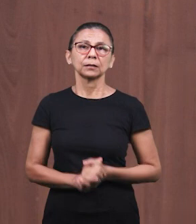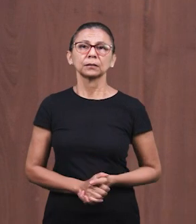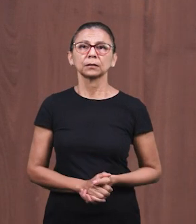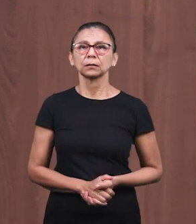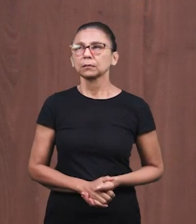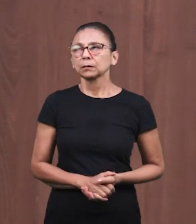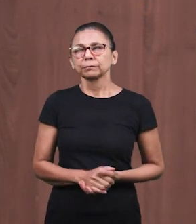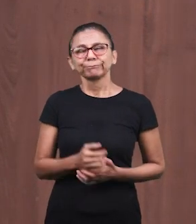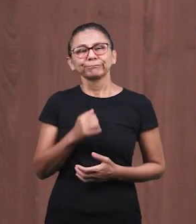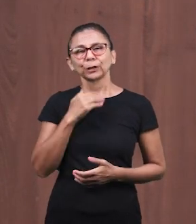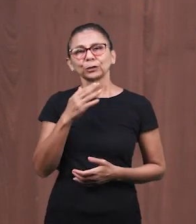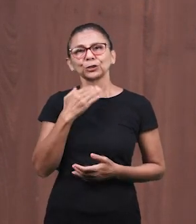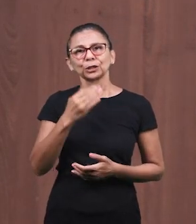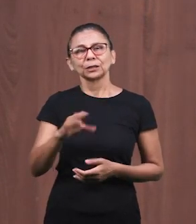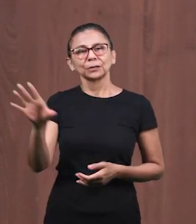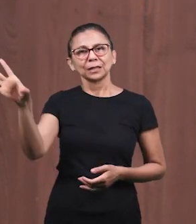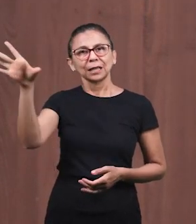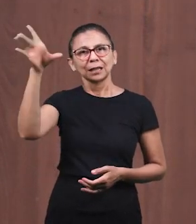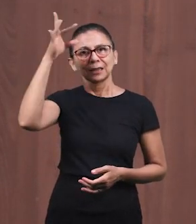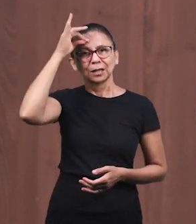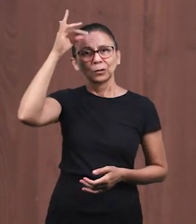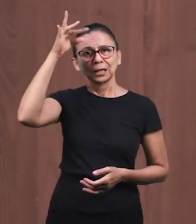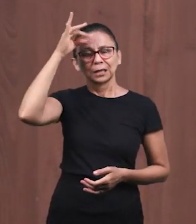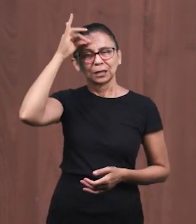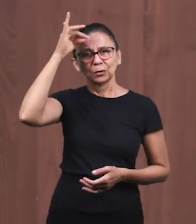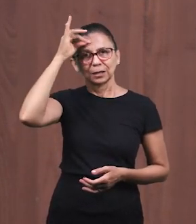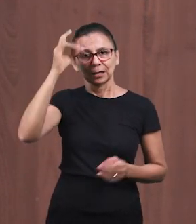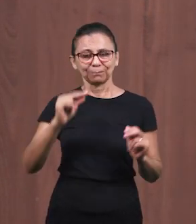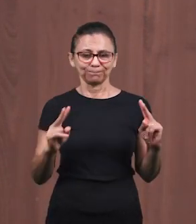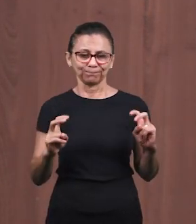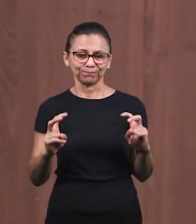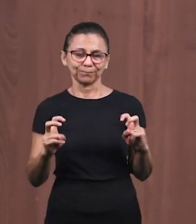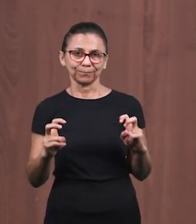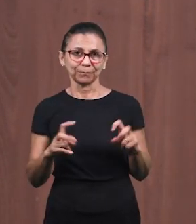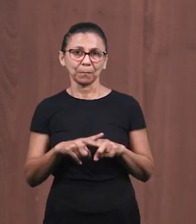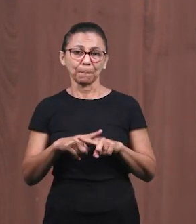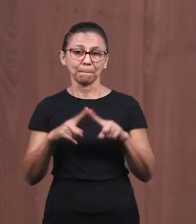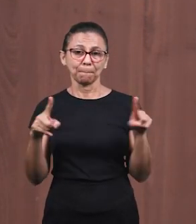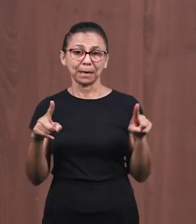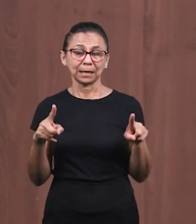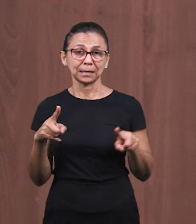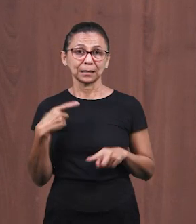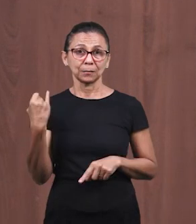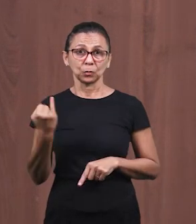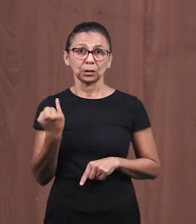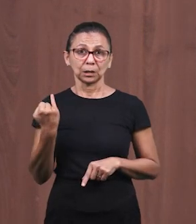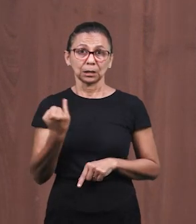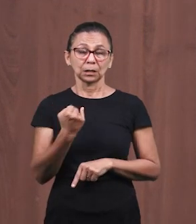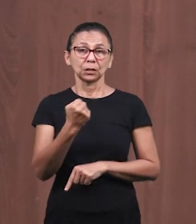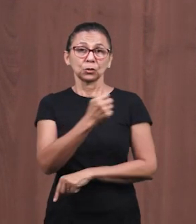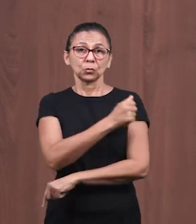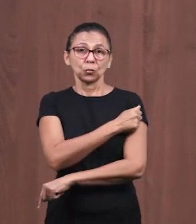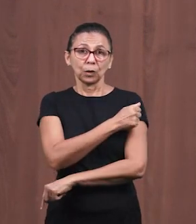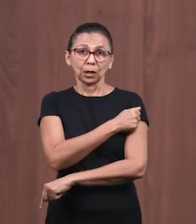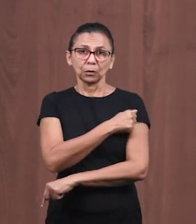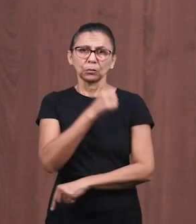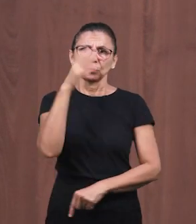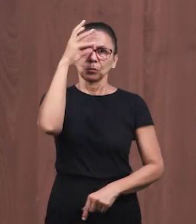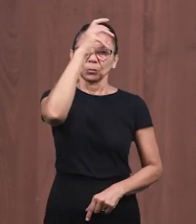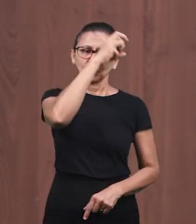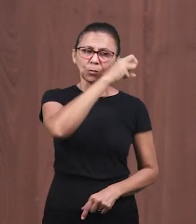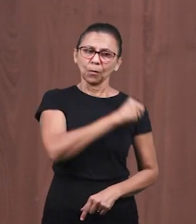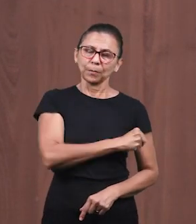não basta decorar fórmulas, é necessário que o candidato compreenda e saiba responder a